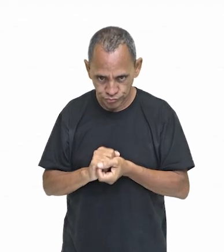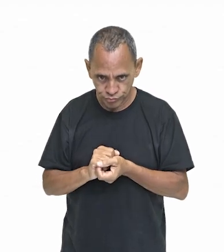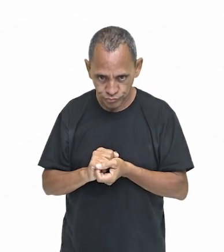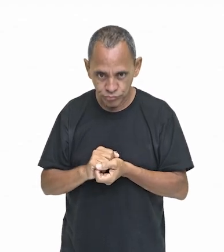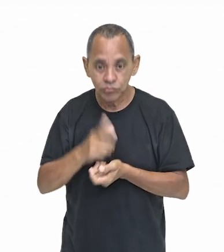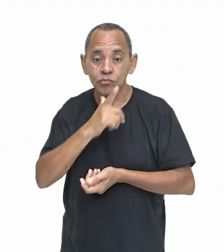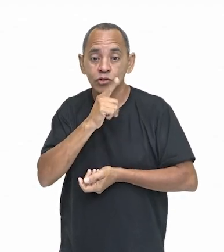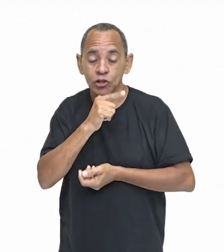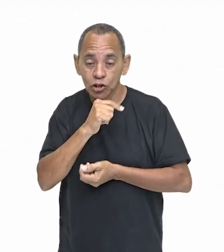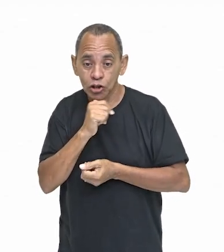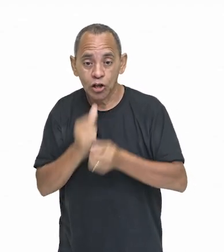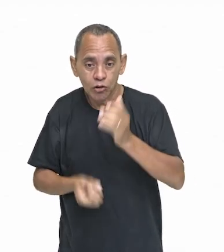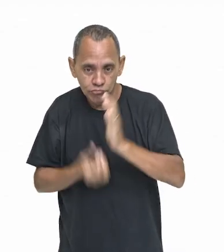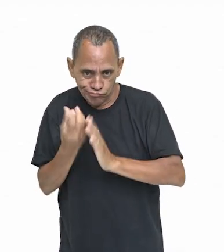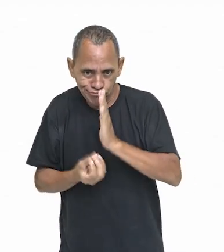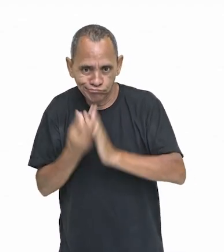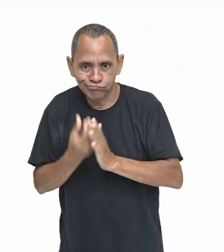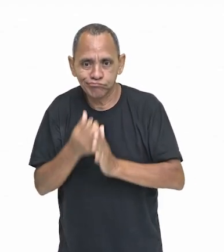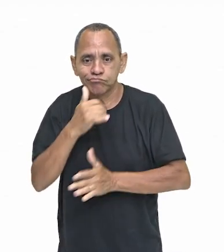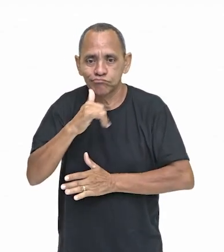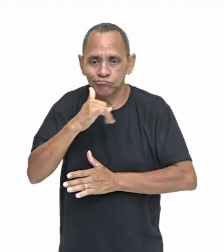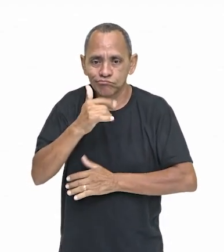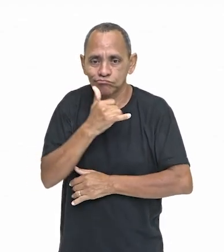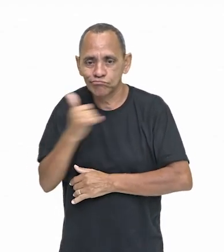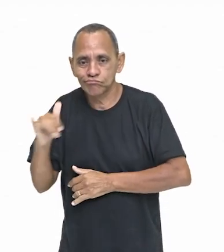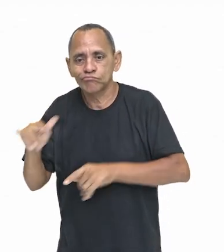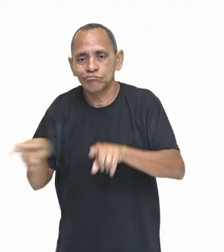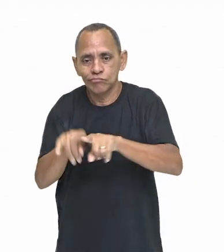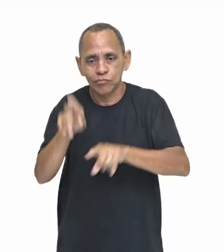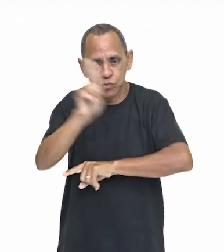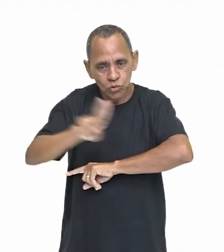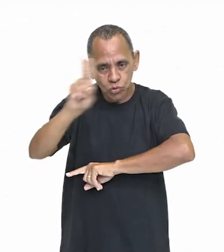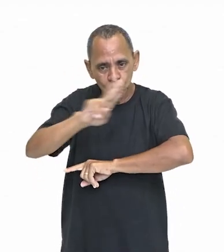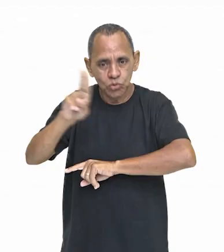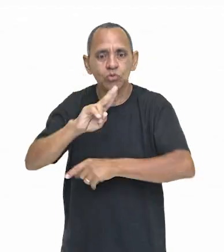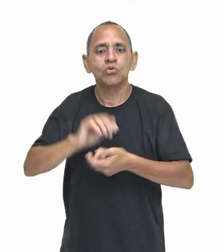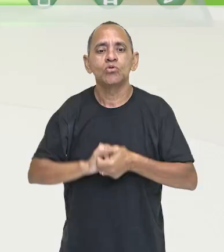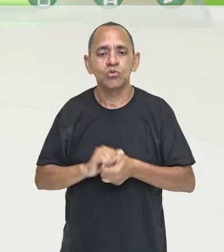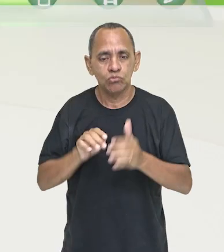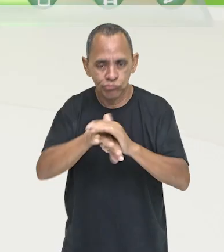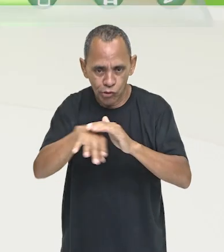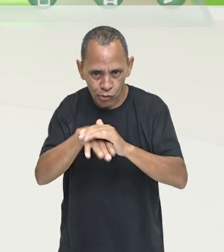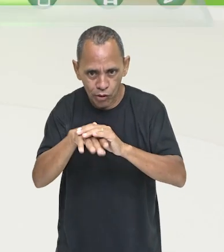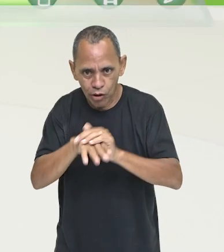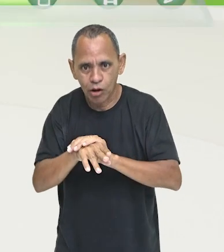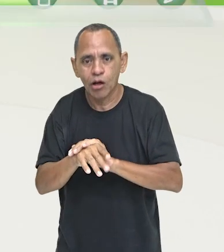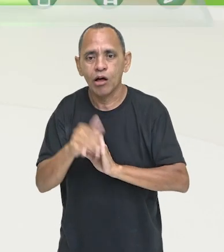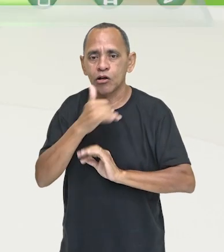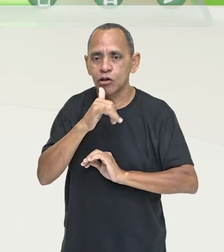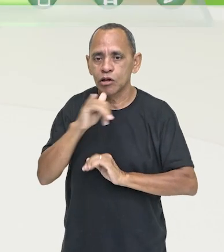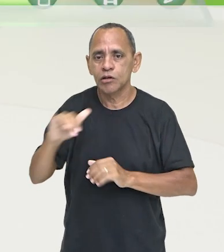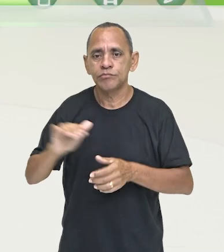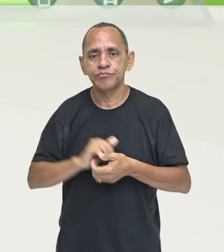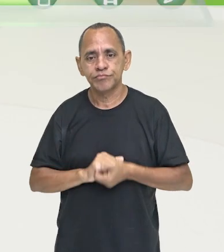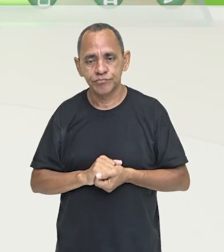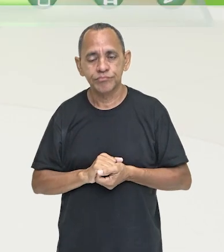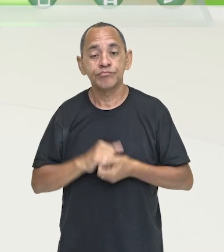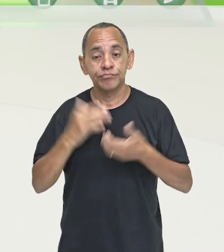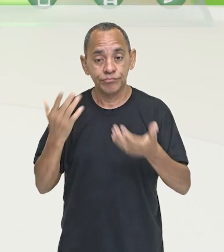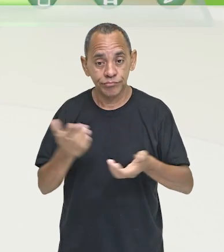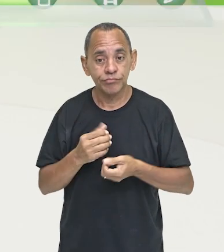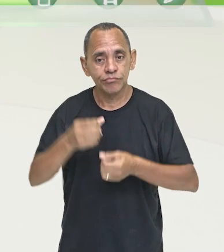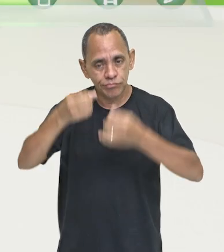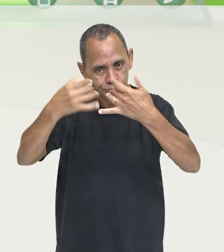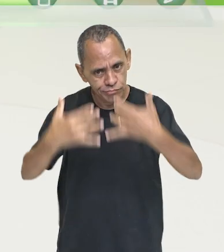elétrica, consumo e rendimento de energia elétrica. Muito bem, pessoal, é isso que